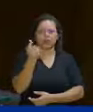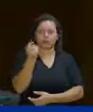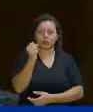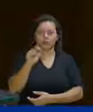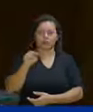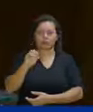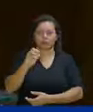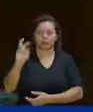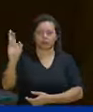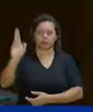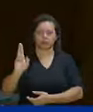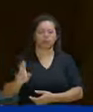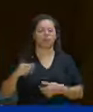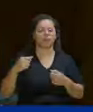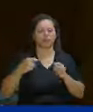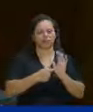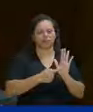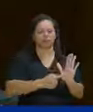mil.